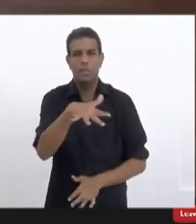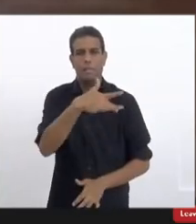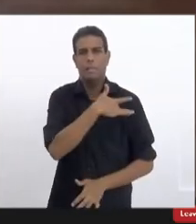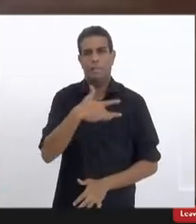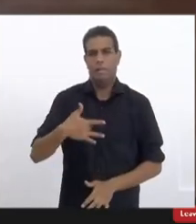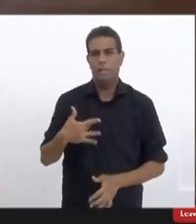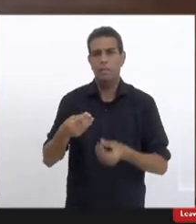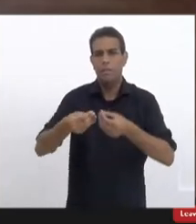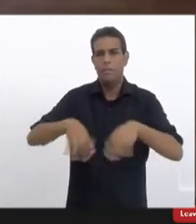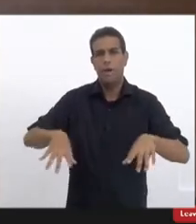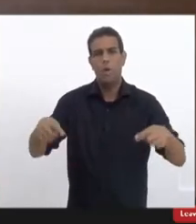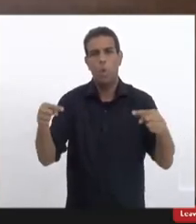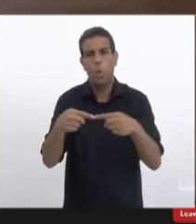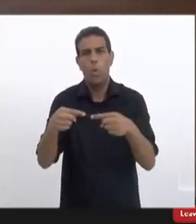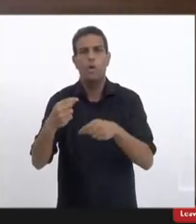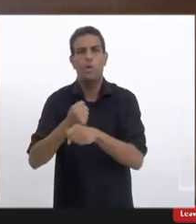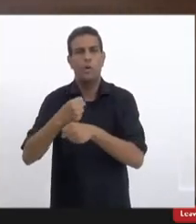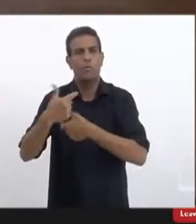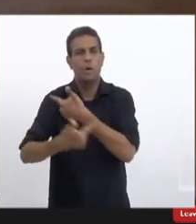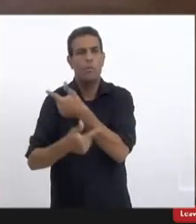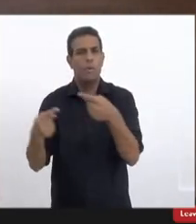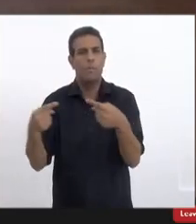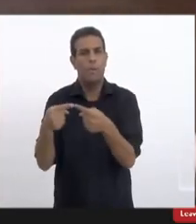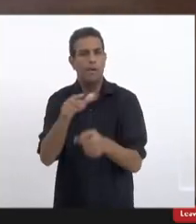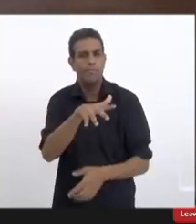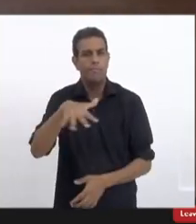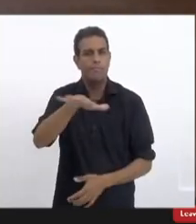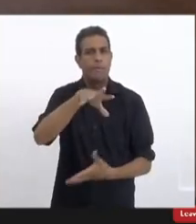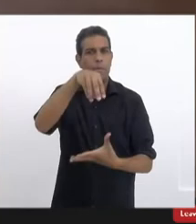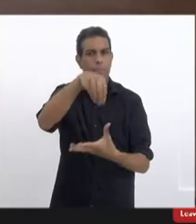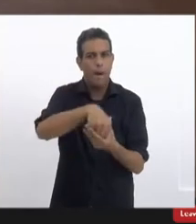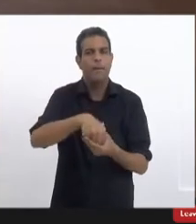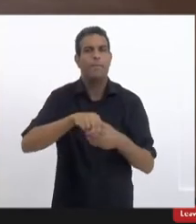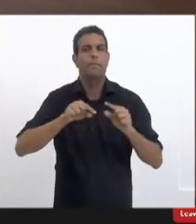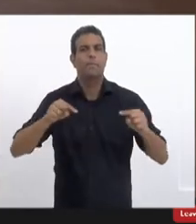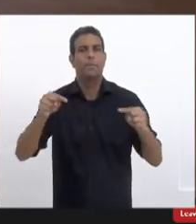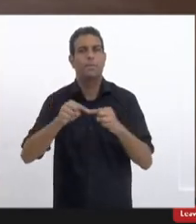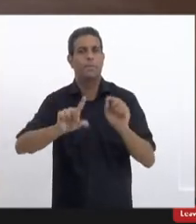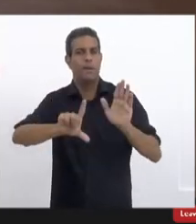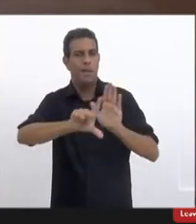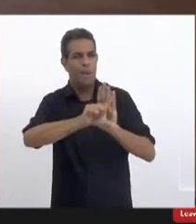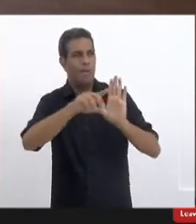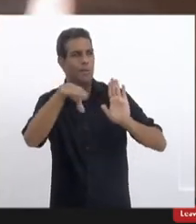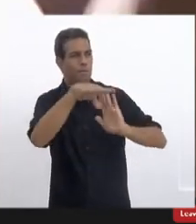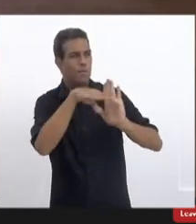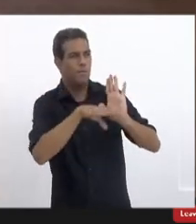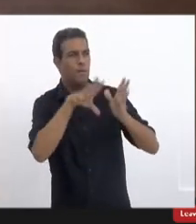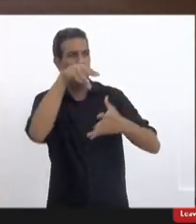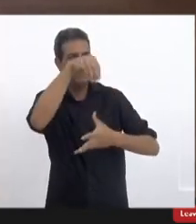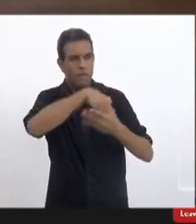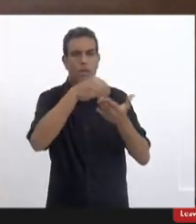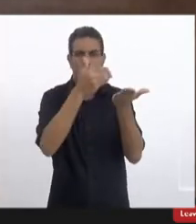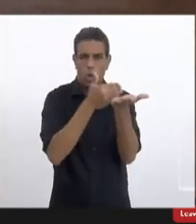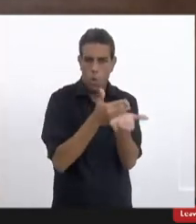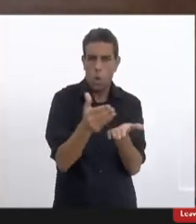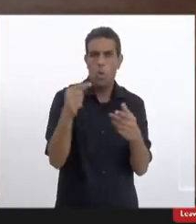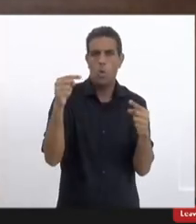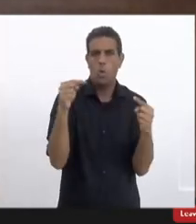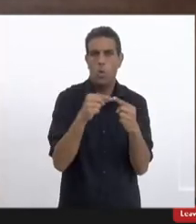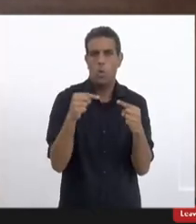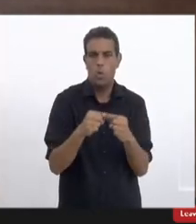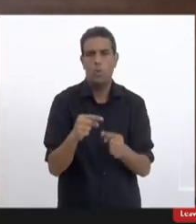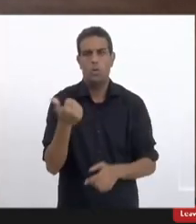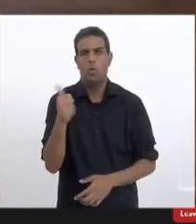das comunidades terapêuticas acolhedoras que estão previstas, né, na lei, que foram previstas, introduzidas na Lei